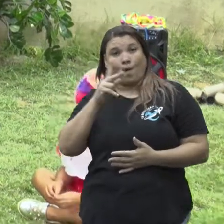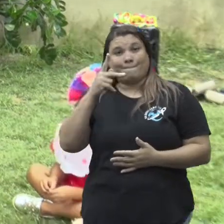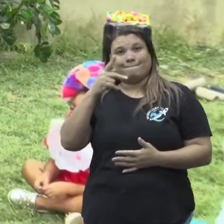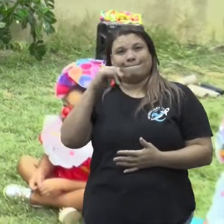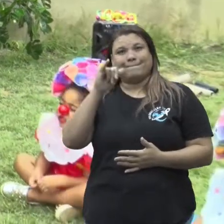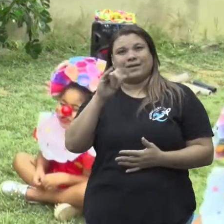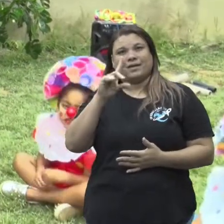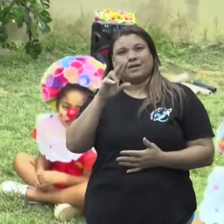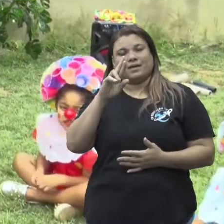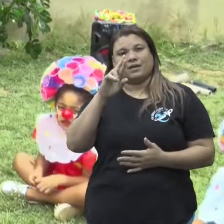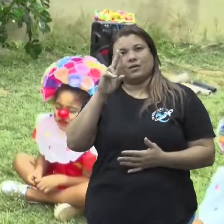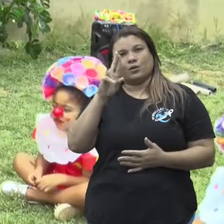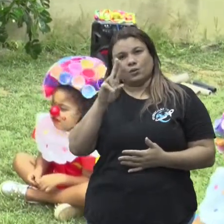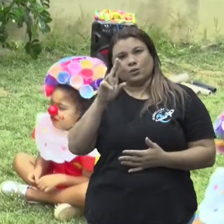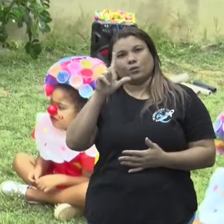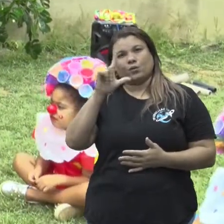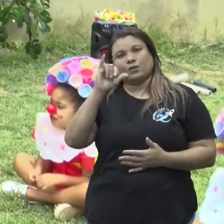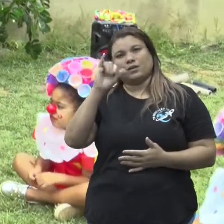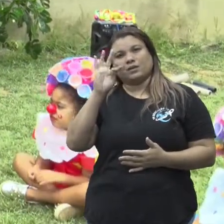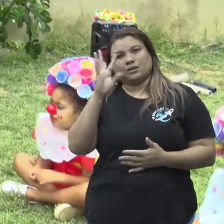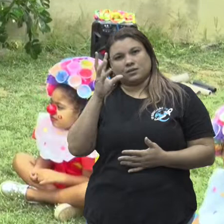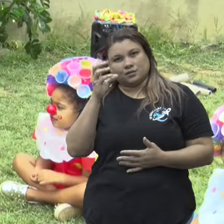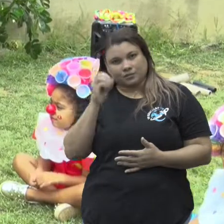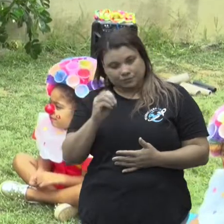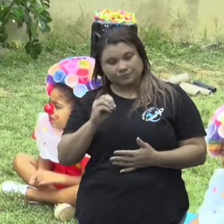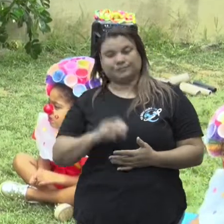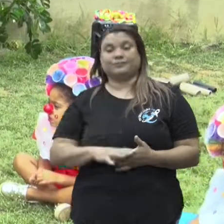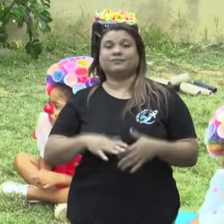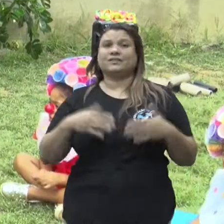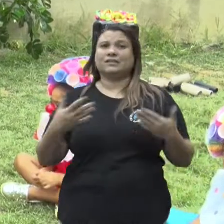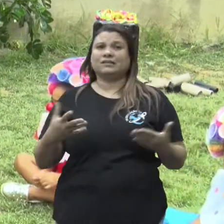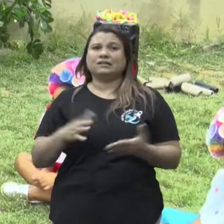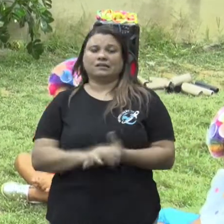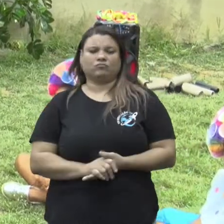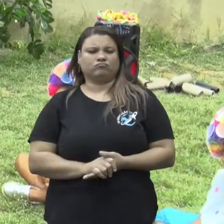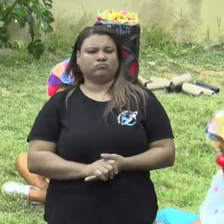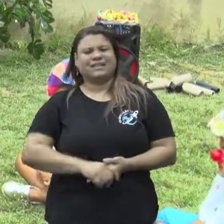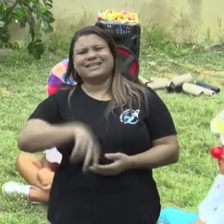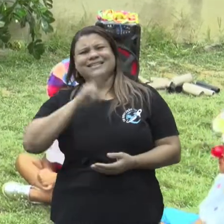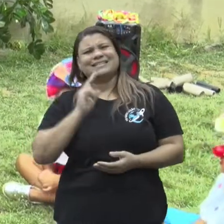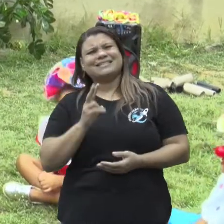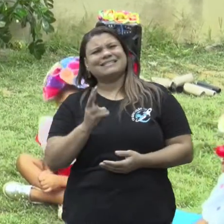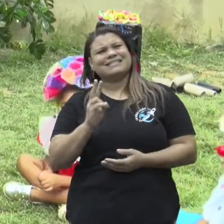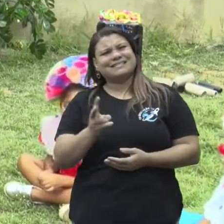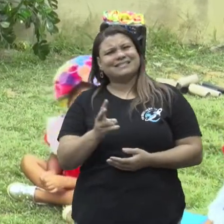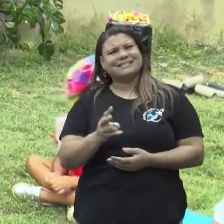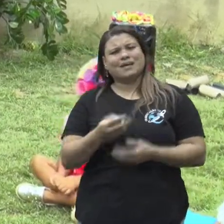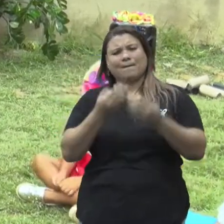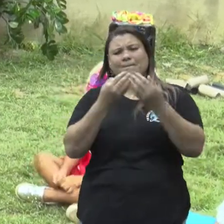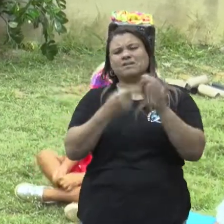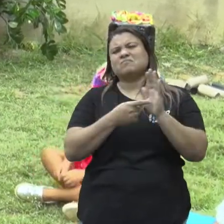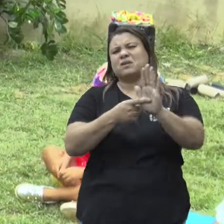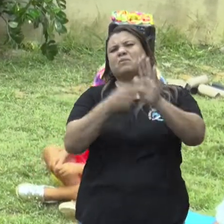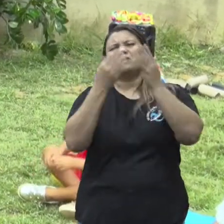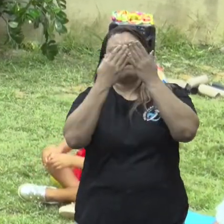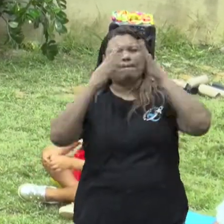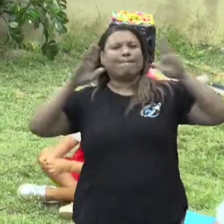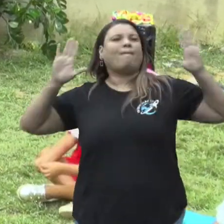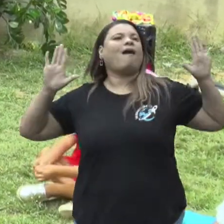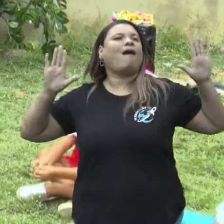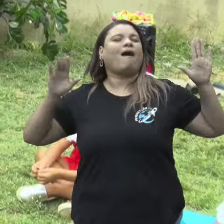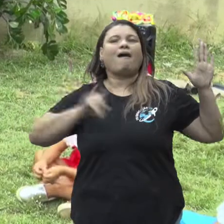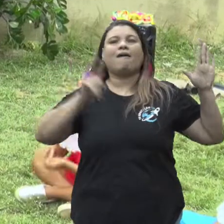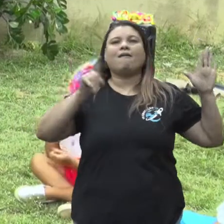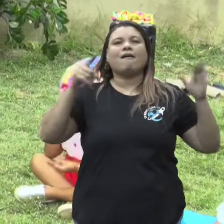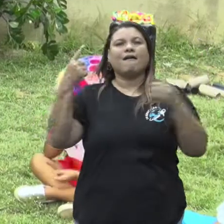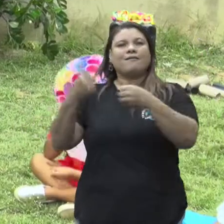Pirulito! Mas o palhaço Pirulito, ele fazia show numa cidade pequena. Mas todo mundo da